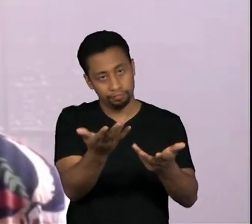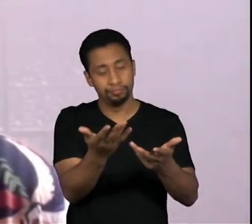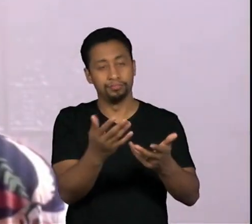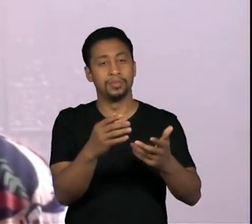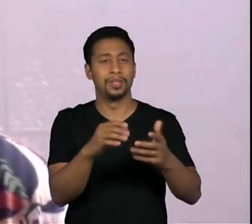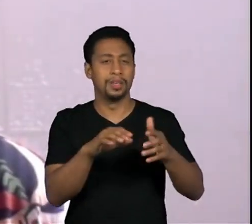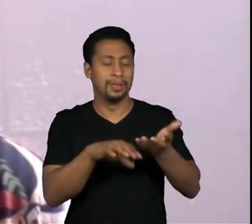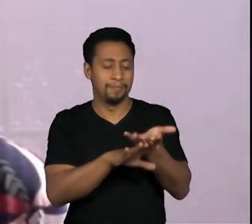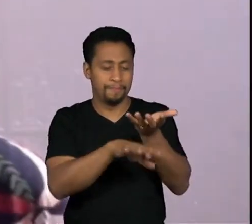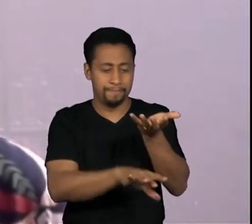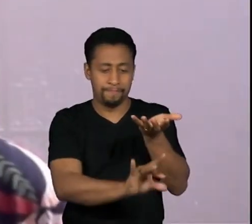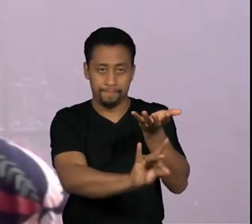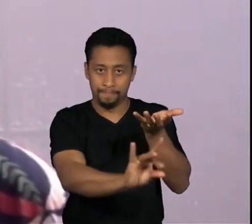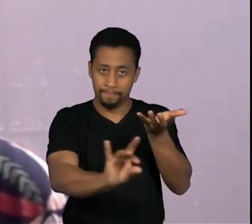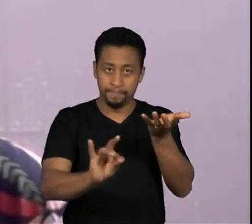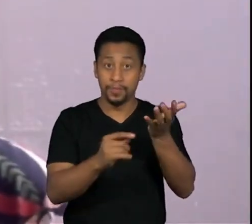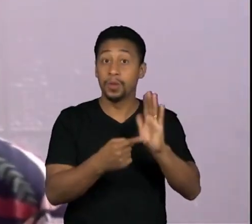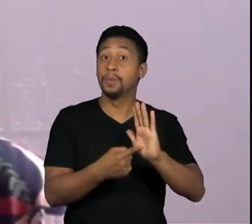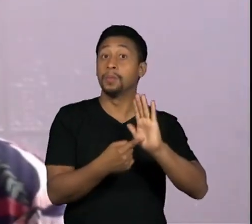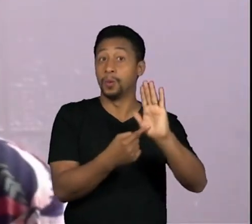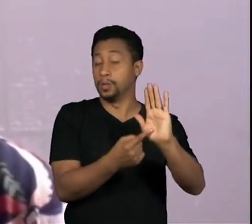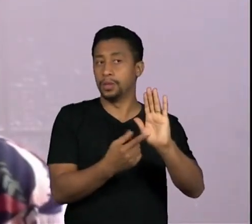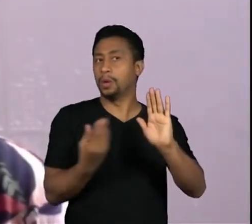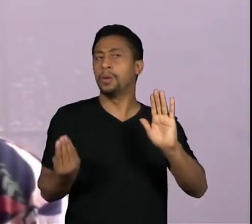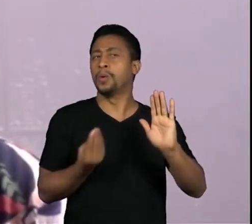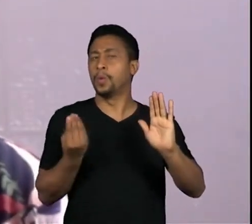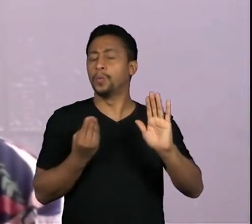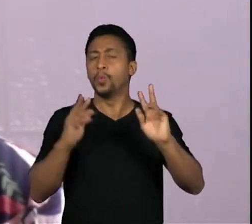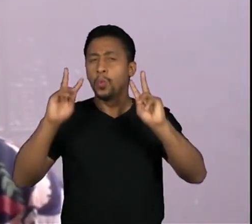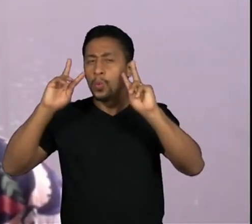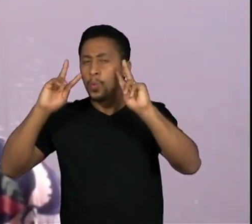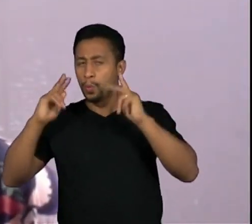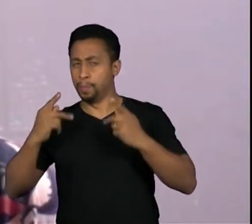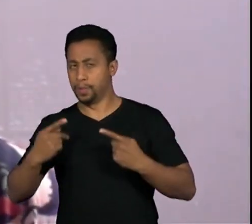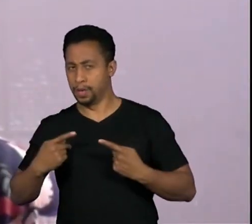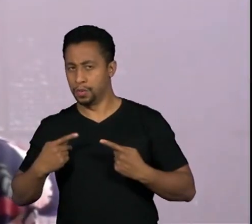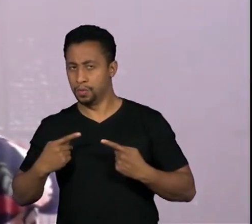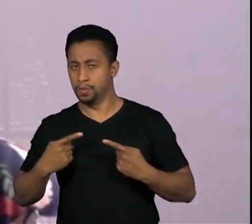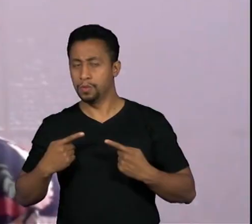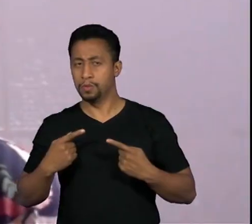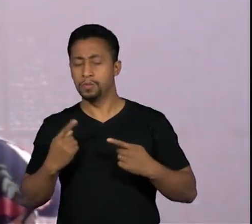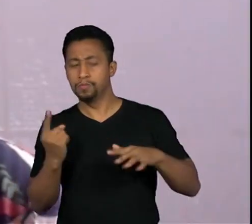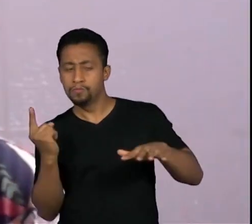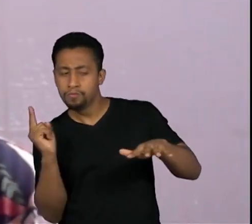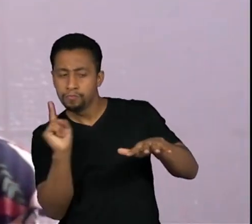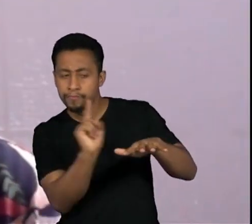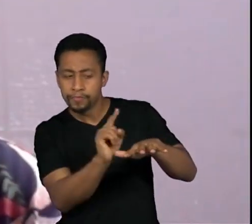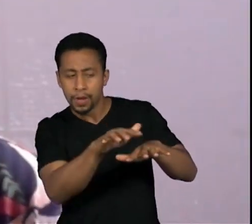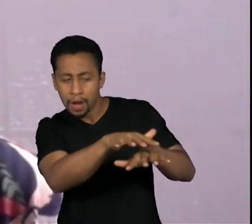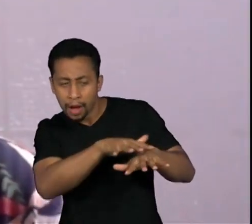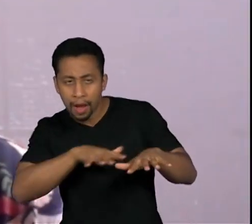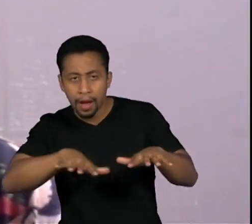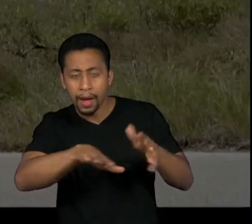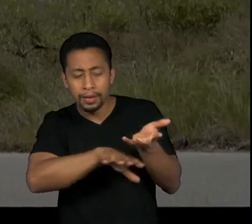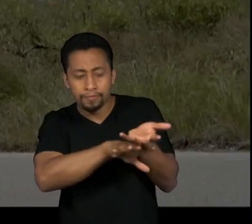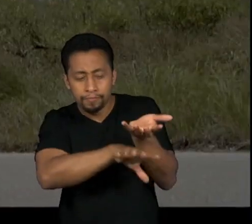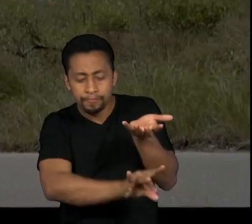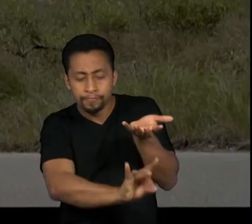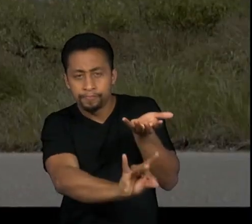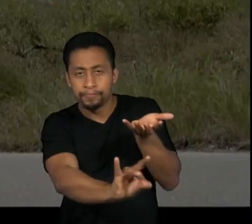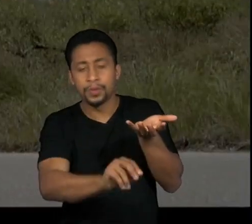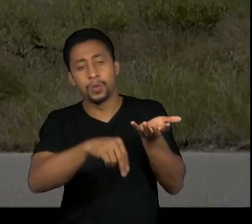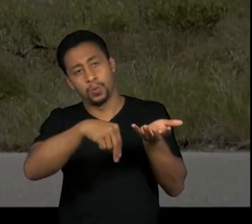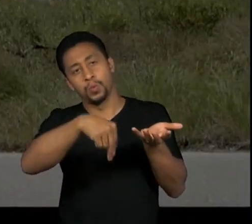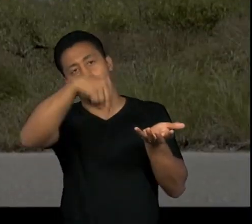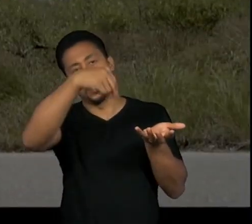um olhar para a presença humana no contexto do ecossistema dos manguezais aqui no norte do Brasil. É um projeto